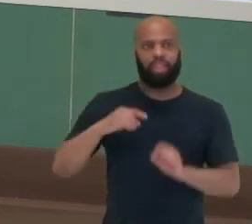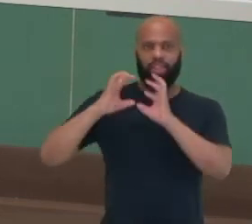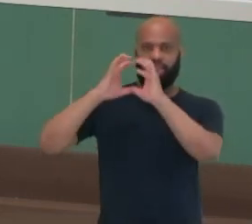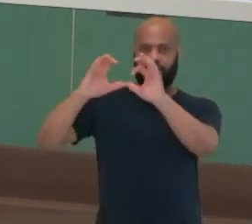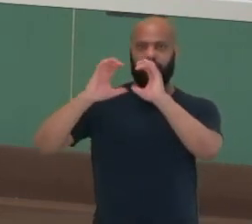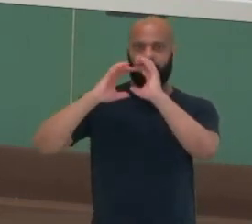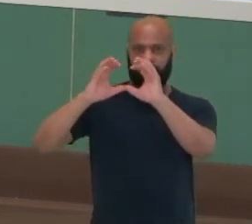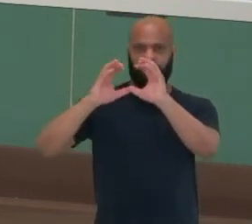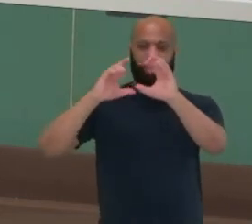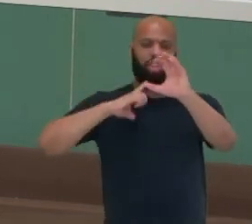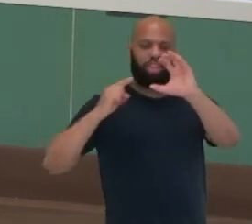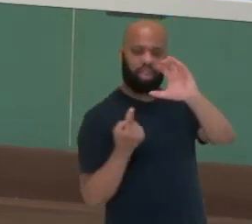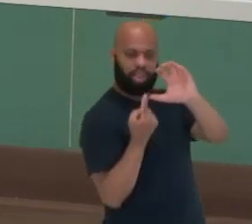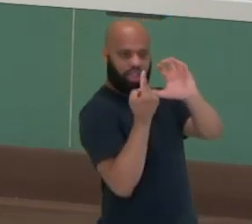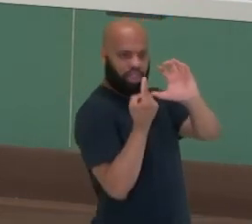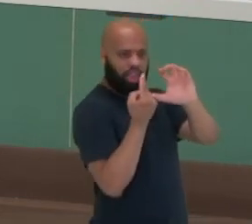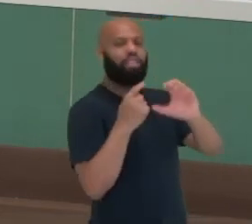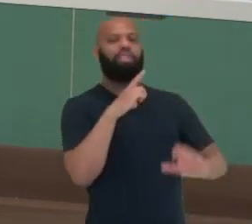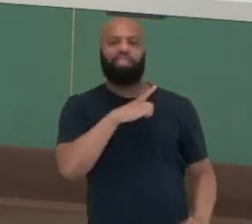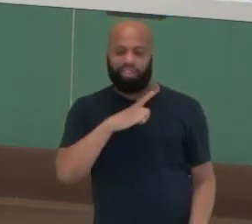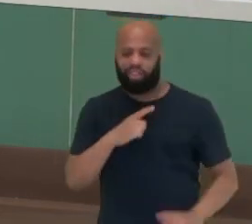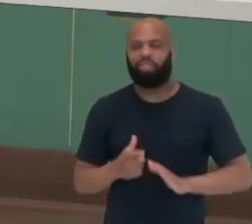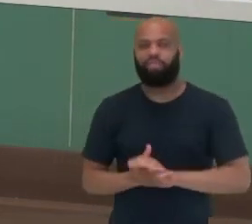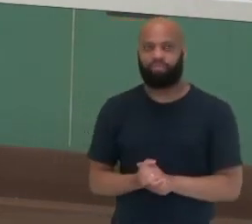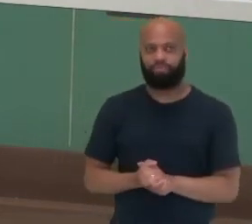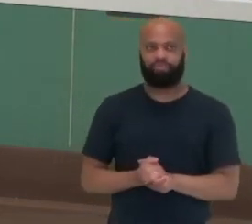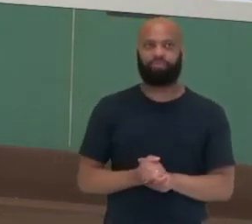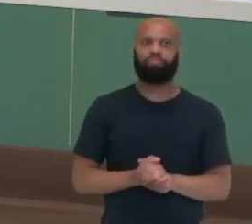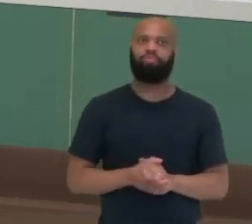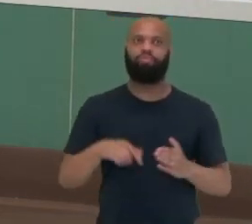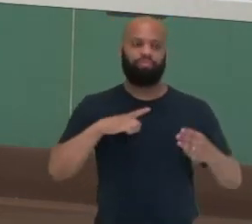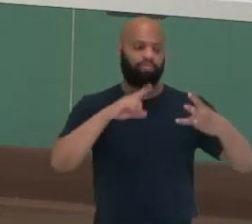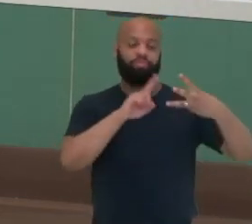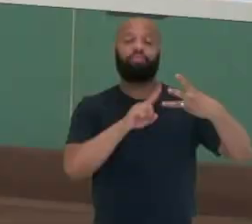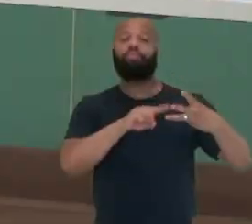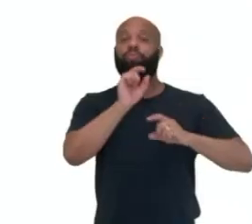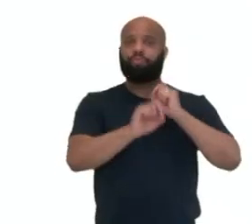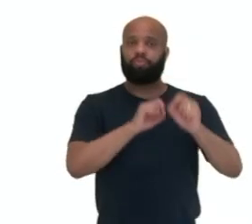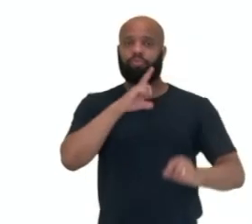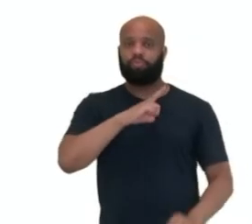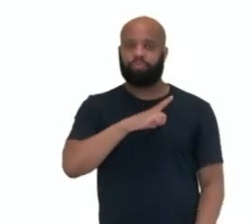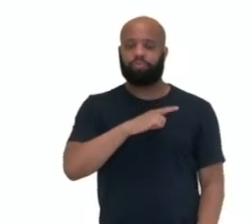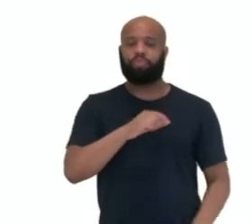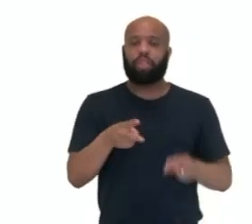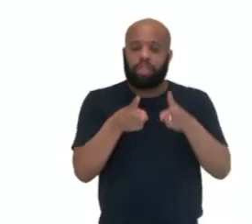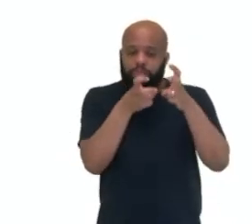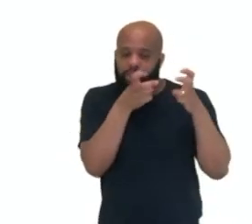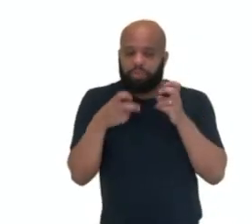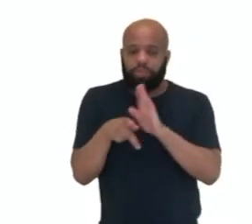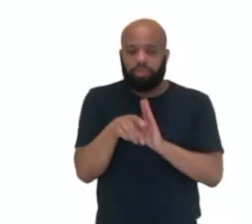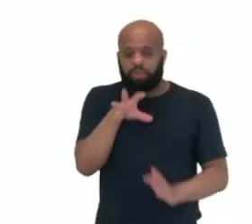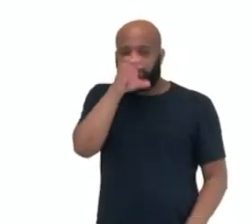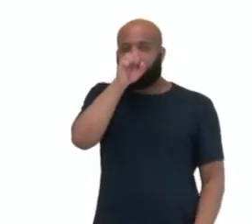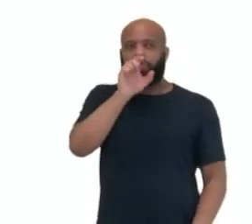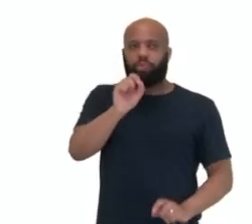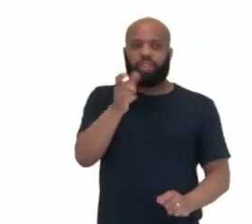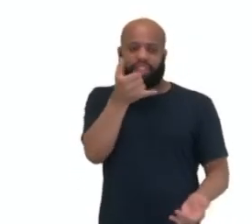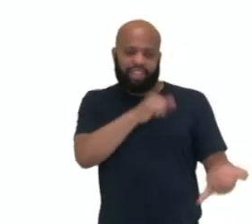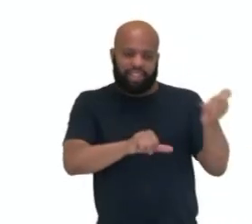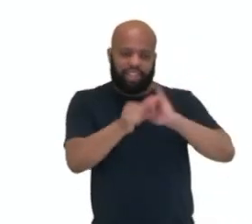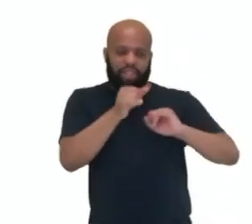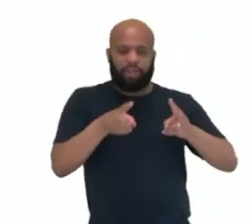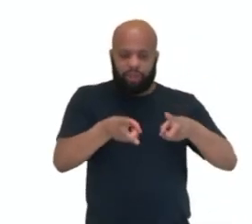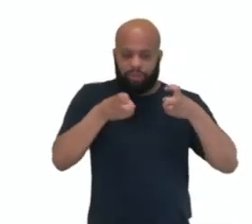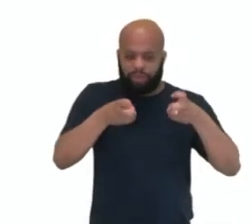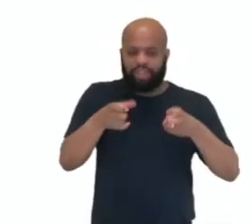do sistema nervoso central. Terceira etapa. Os receptores olfatórios, então, eles são